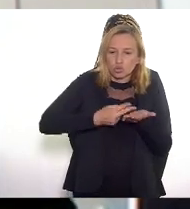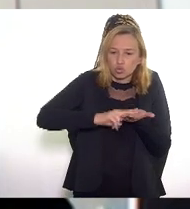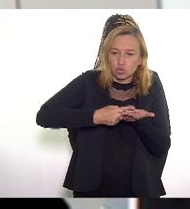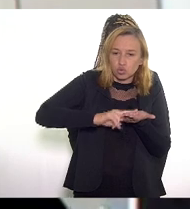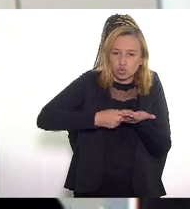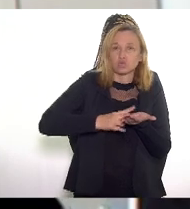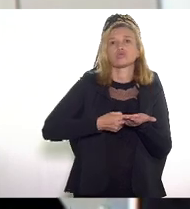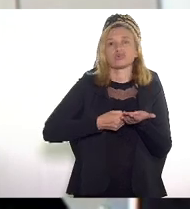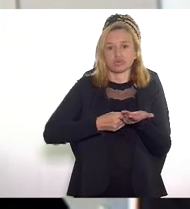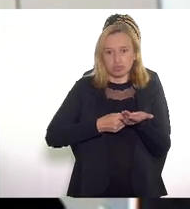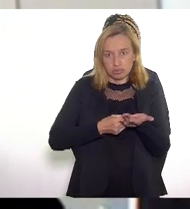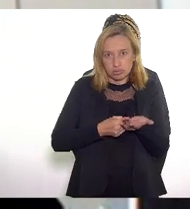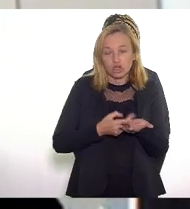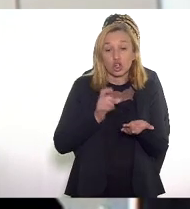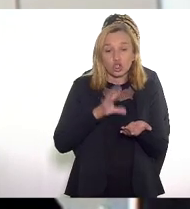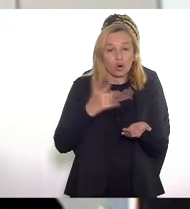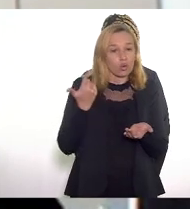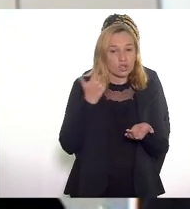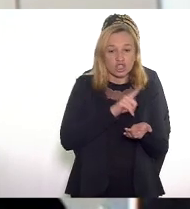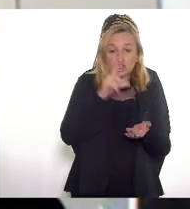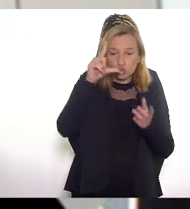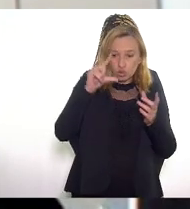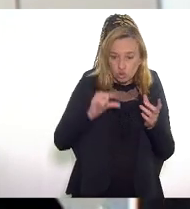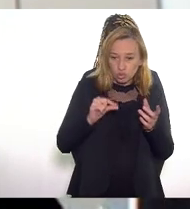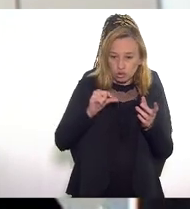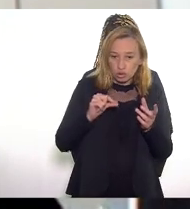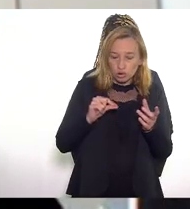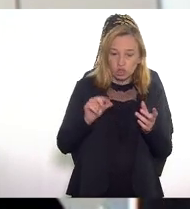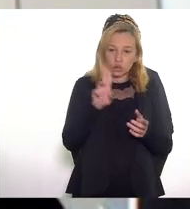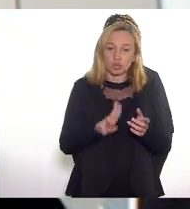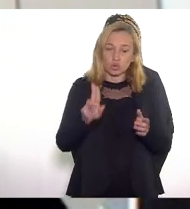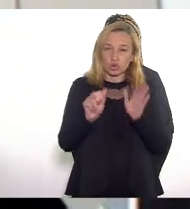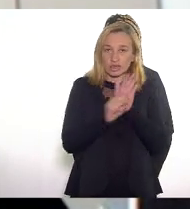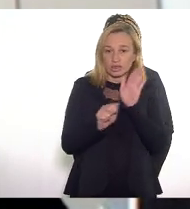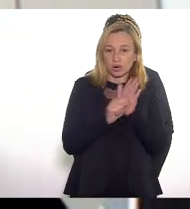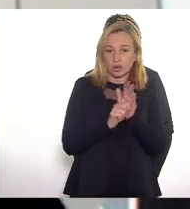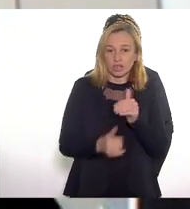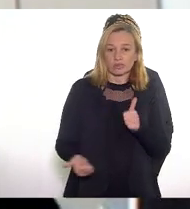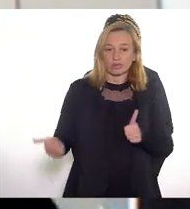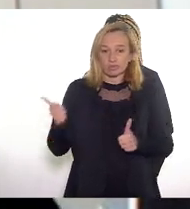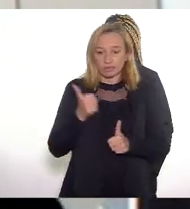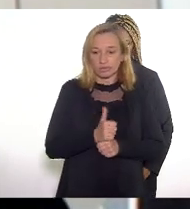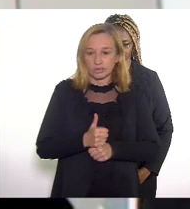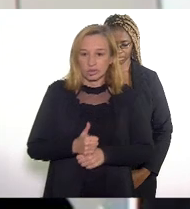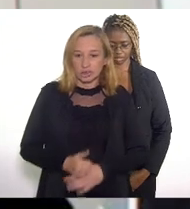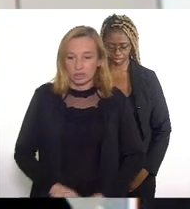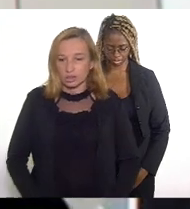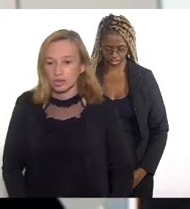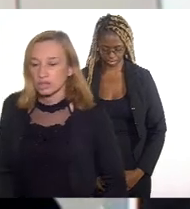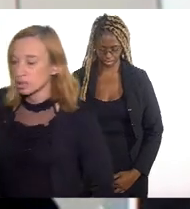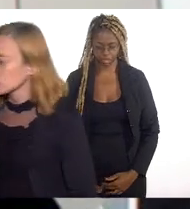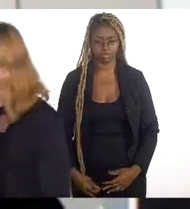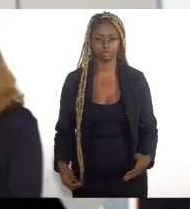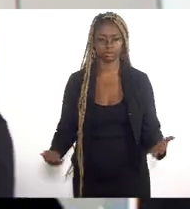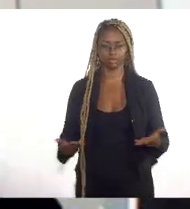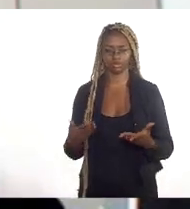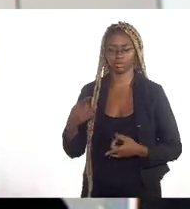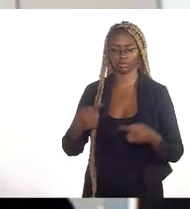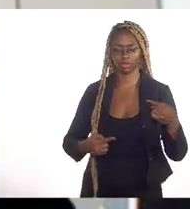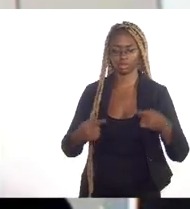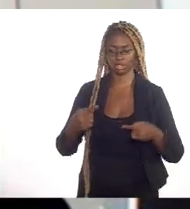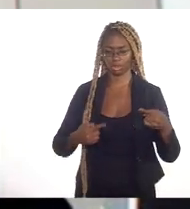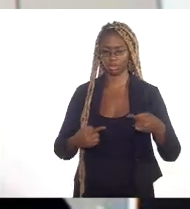convulsões, né? O que só conseguiu reduzir a partir do uso do canabidiol. E quem faz hoje no Brasil a política de